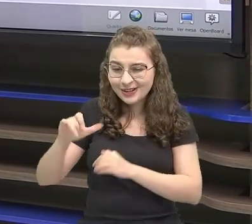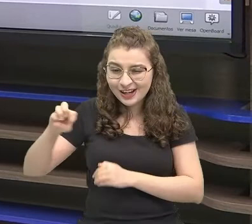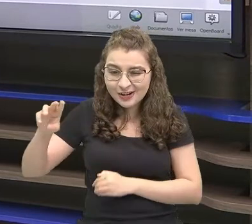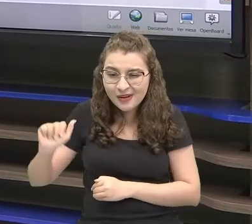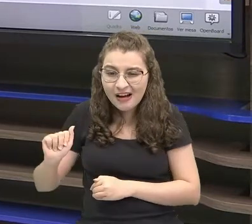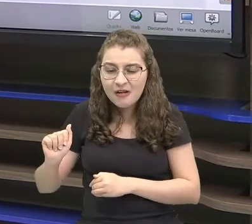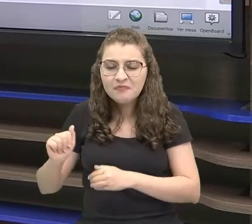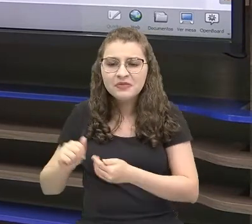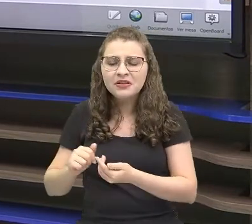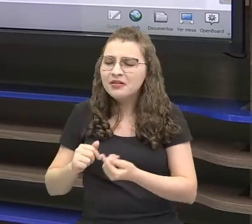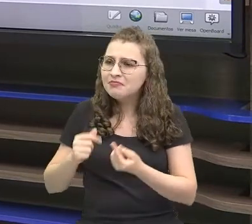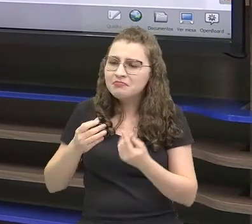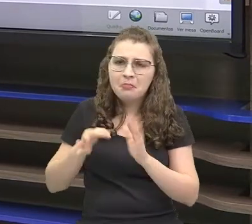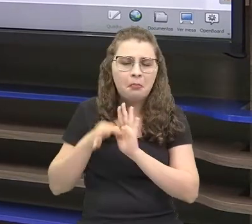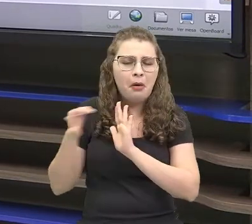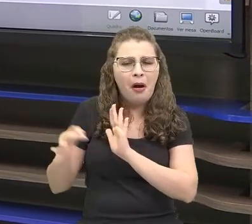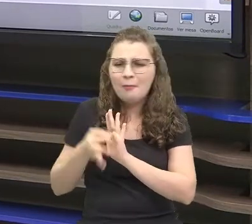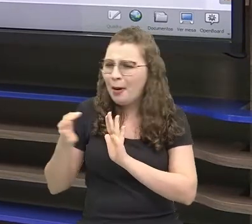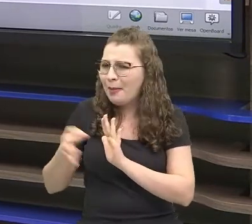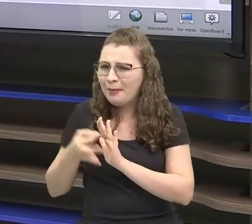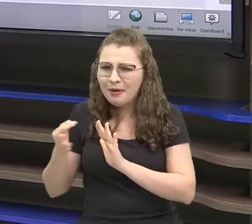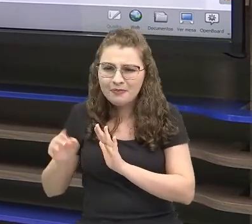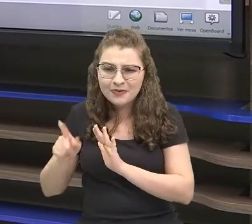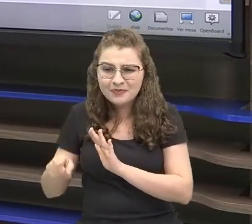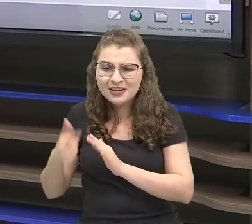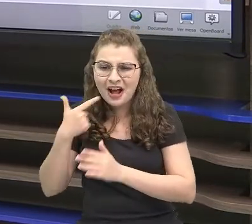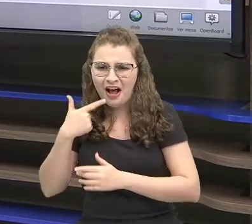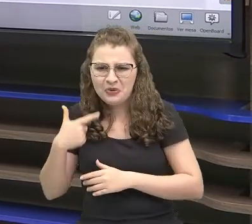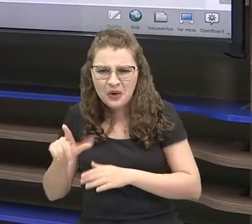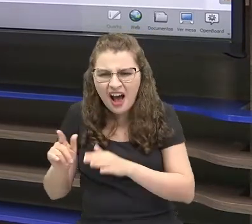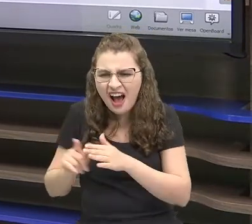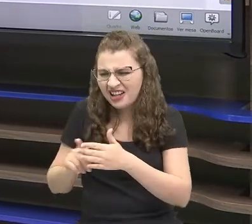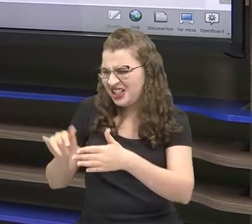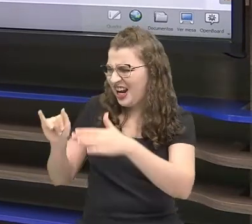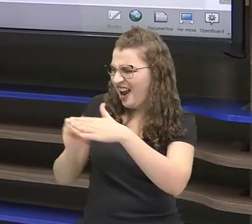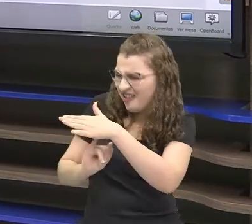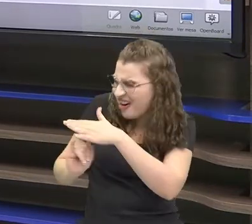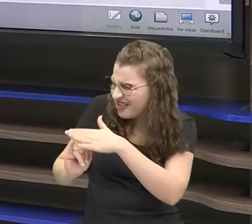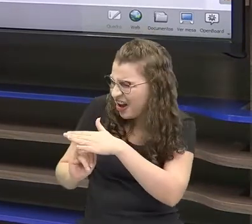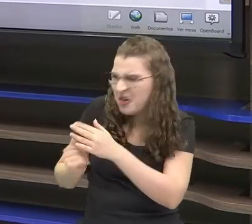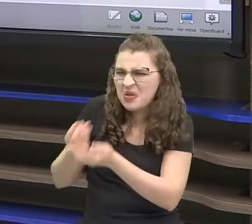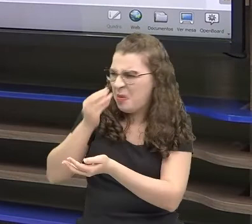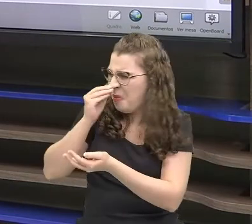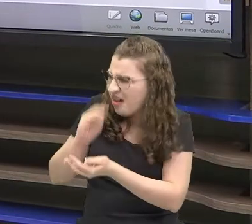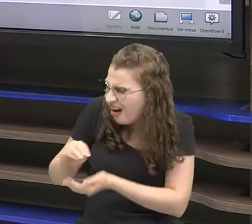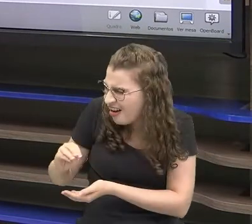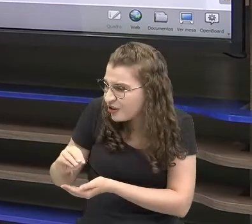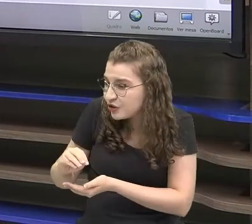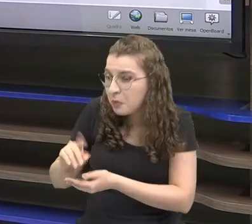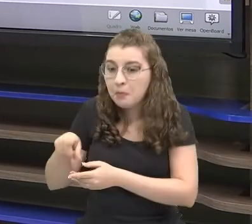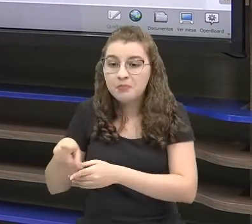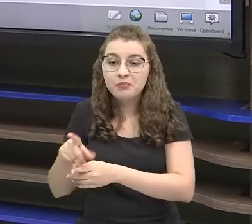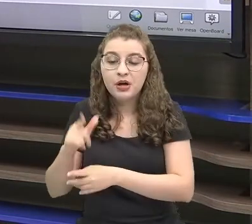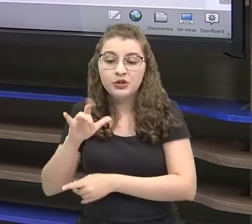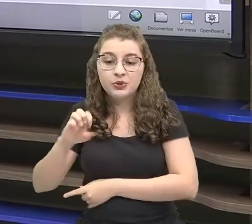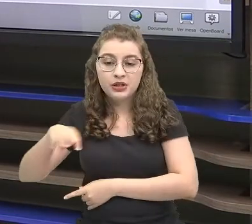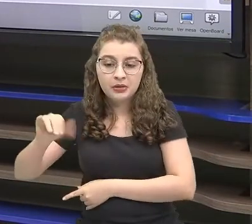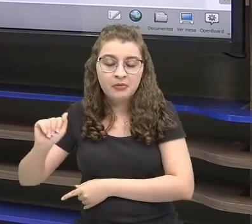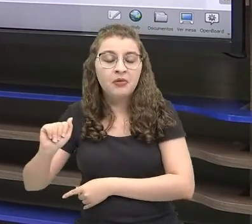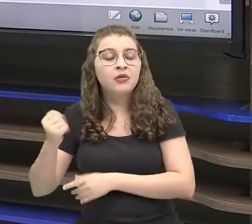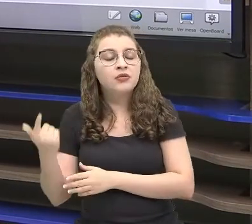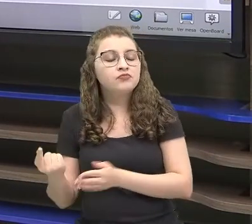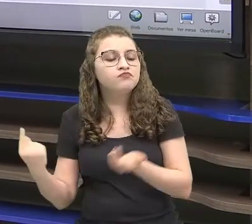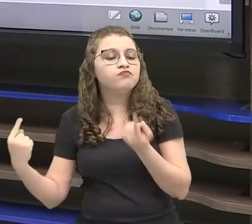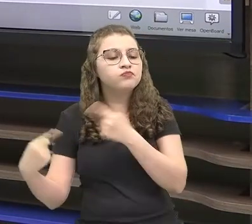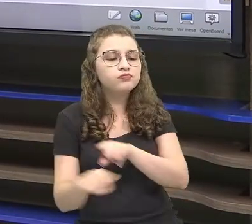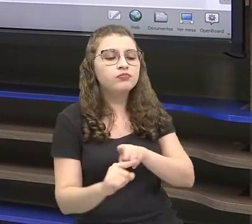ele foi até criticado porque ele trouxe esse tipo de linguagem, uma linguagem coloquial, uma linguagem informal para a literatura. Então,